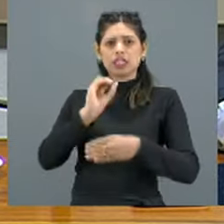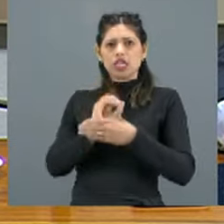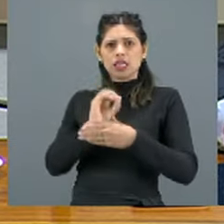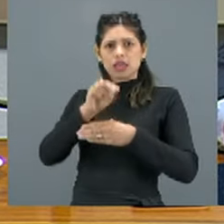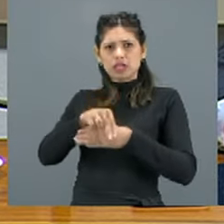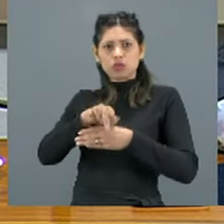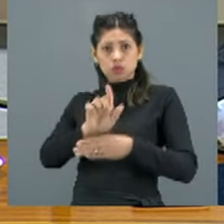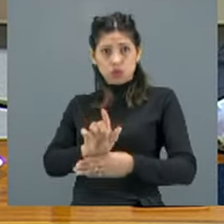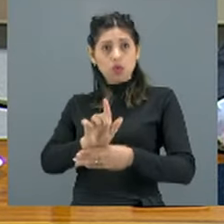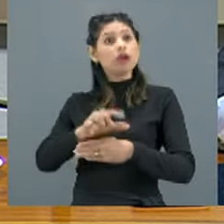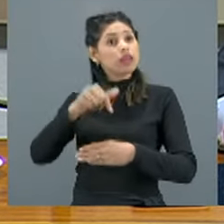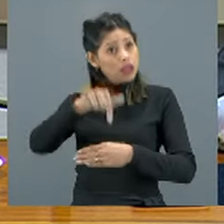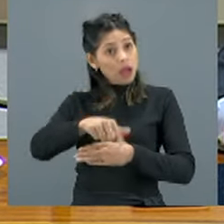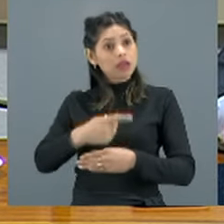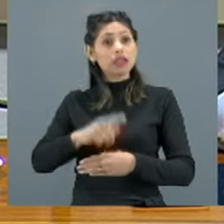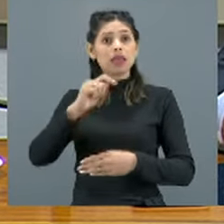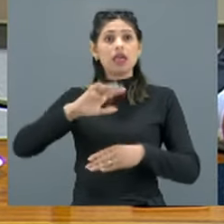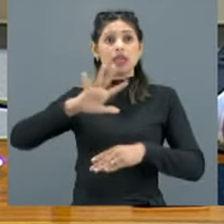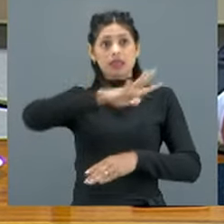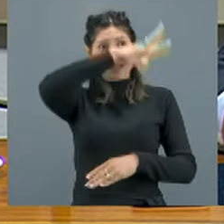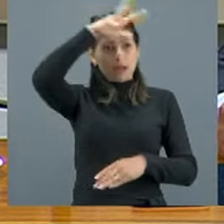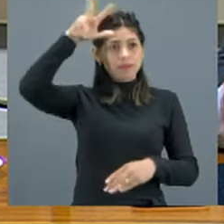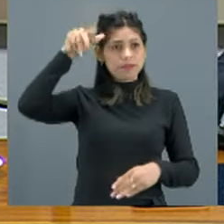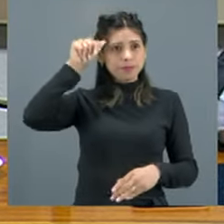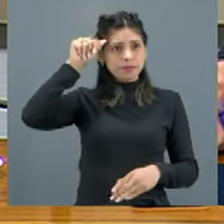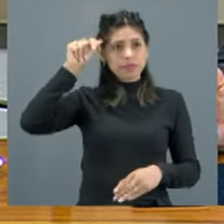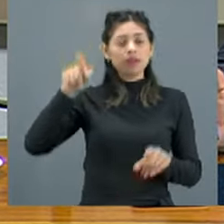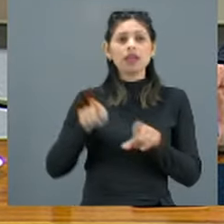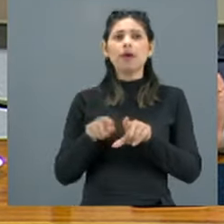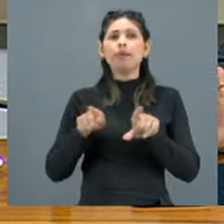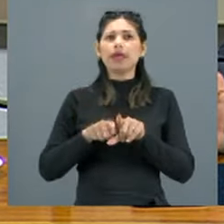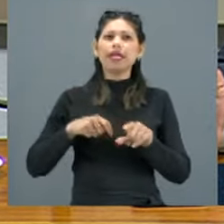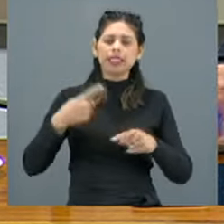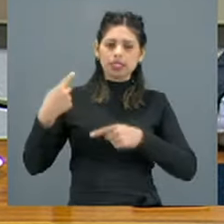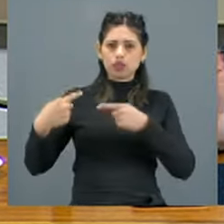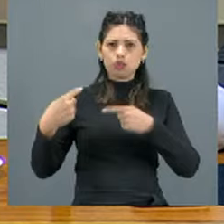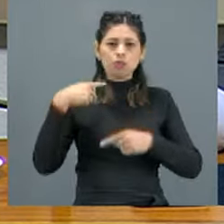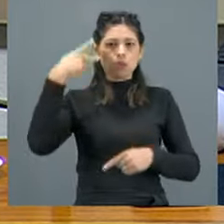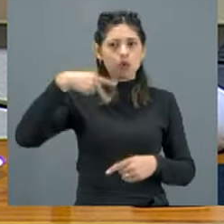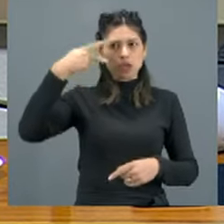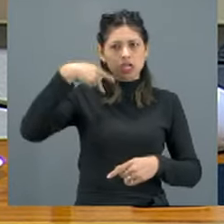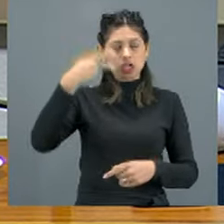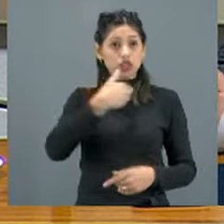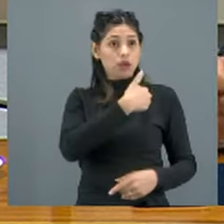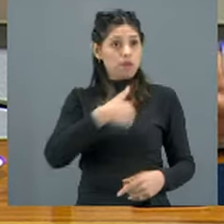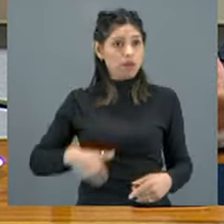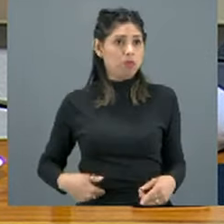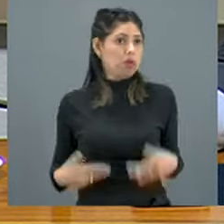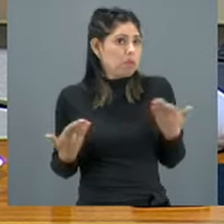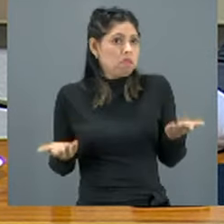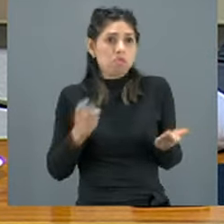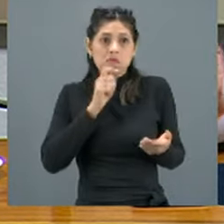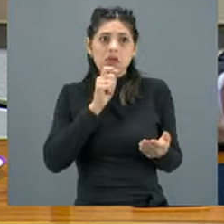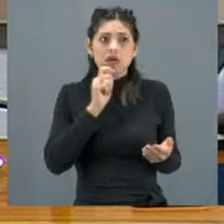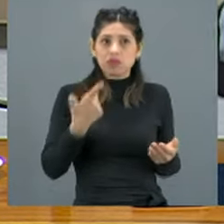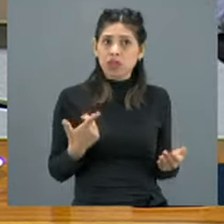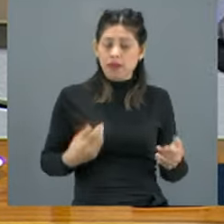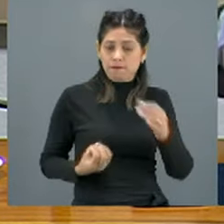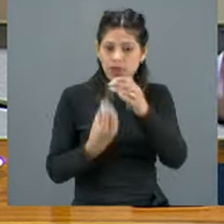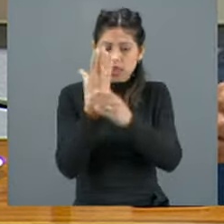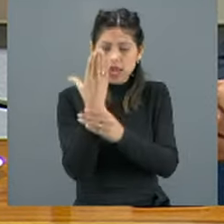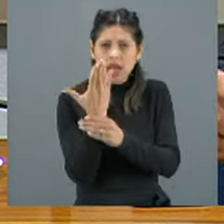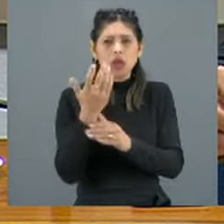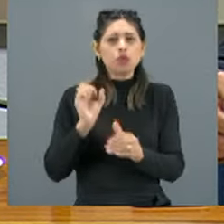Amazônia, com o poder de políticas públicas para o qual o Ministério Público não foi criado, paralisando obras, como é o